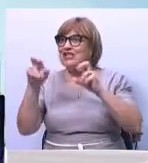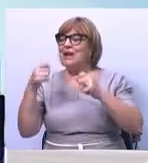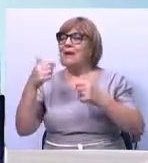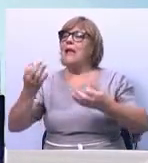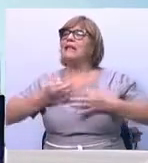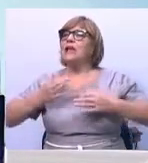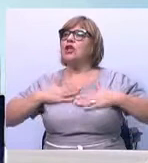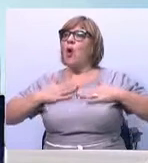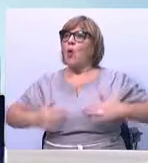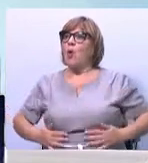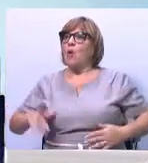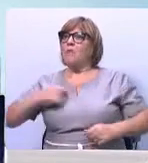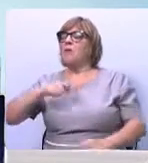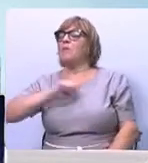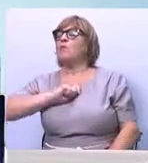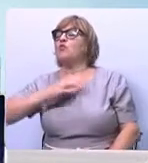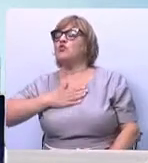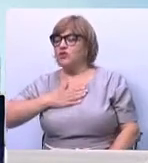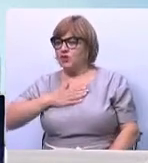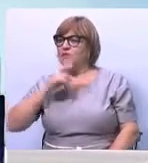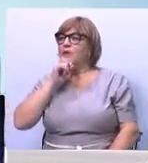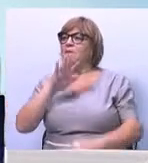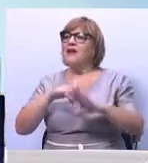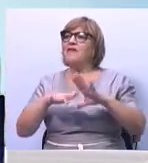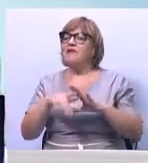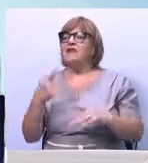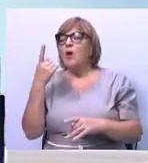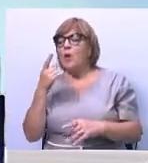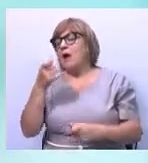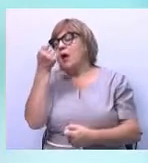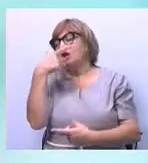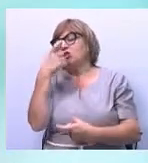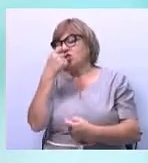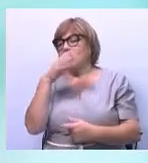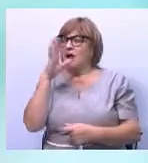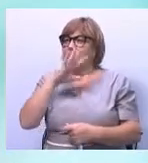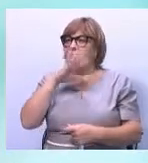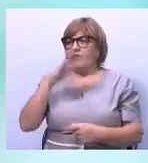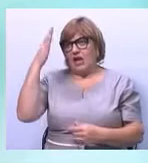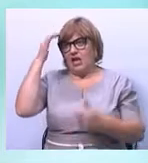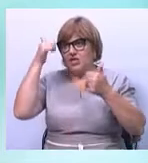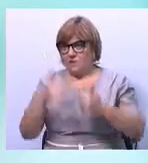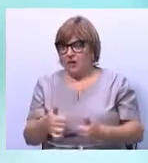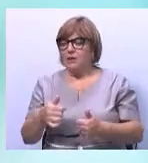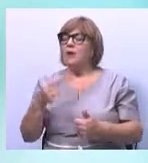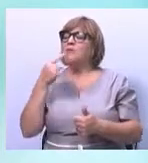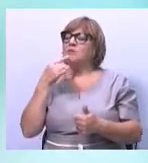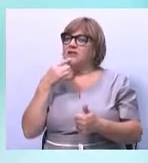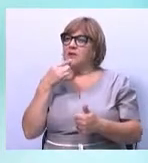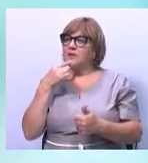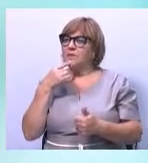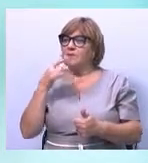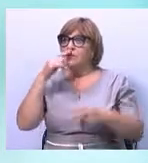tratar do nosso corpo e das nossas emoções. Muito bem, e nós até podemos fazer aqui uma contextualização histórica, se achar por bem, para percebermos que